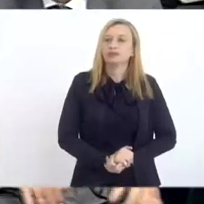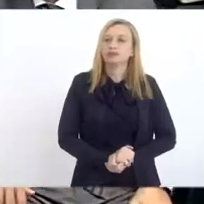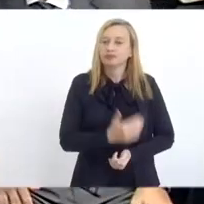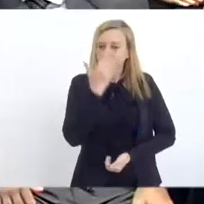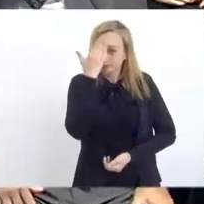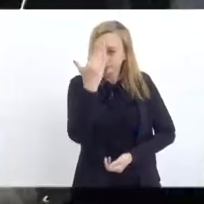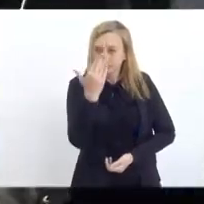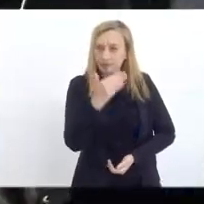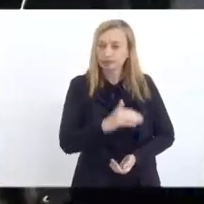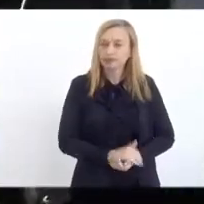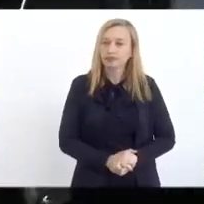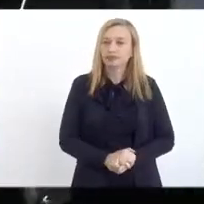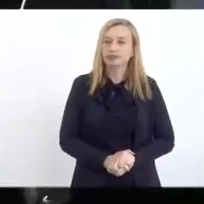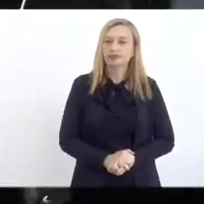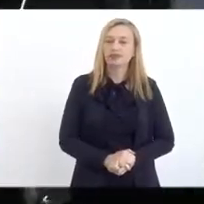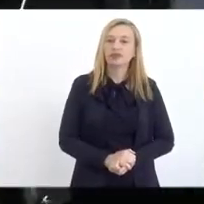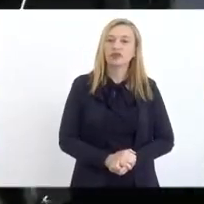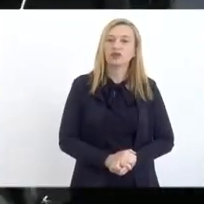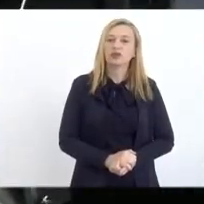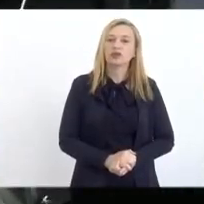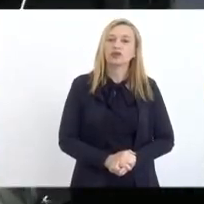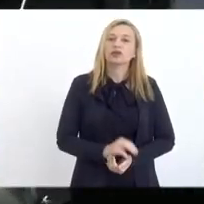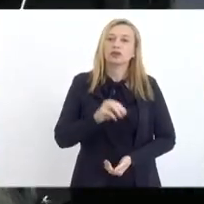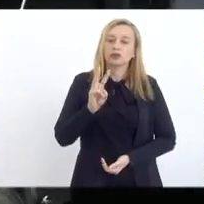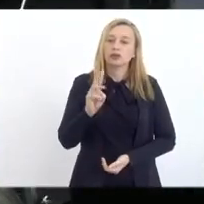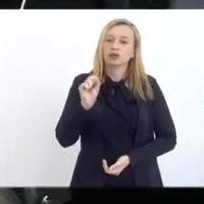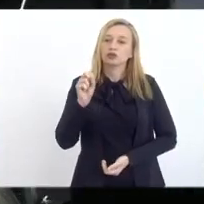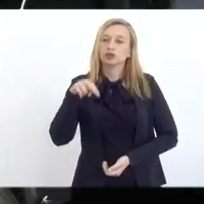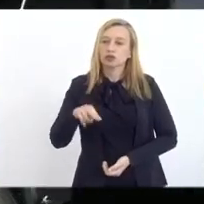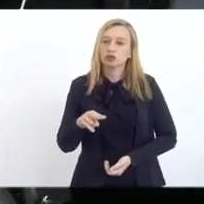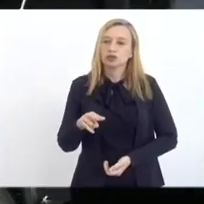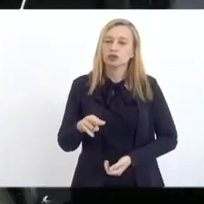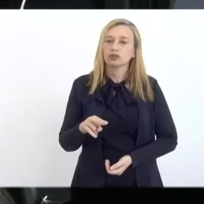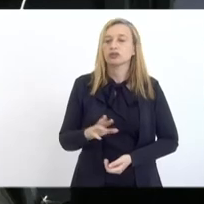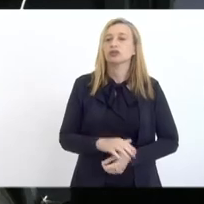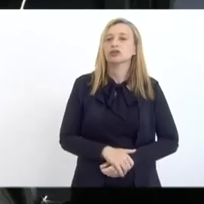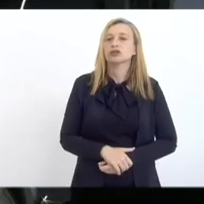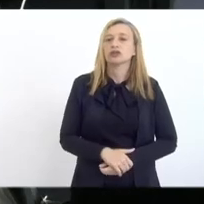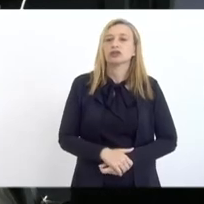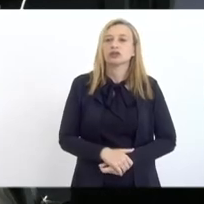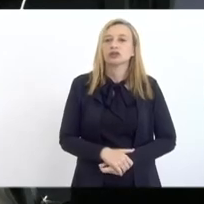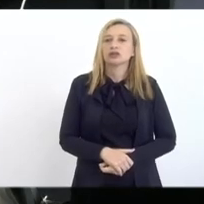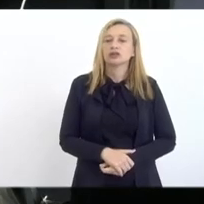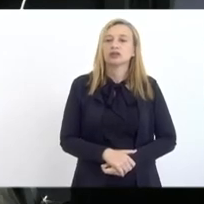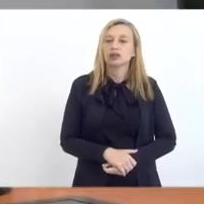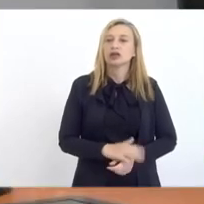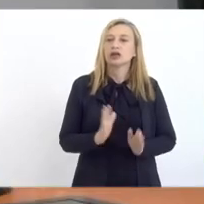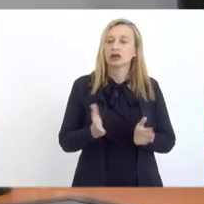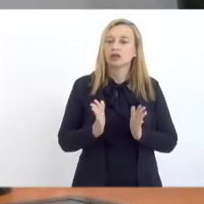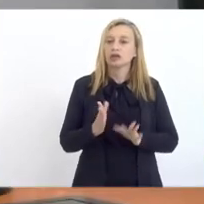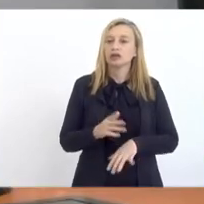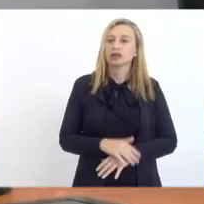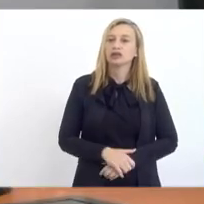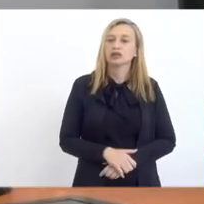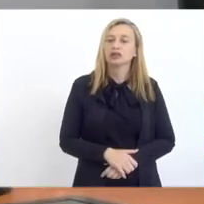Obrigado, Bruno Sobral, subsecretário de Política Fiscal da Cefaz. Passar aqui a